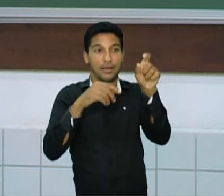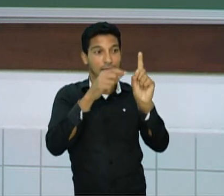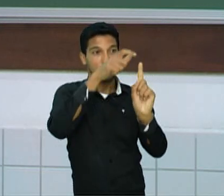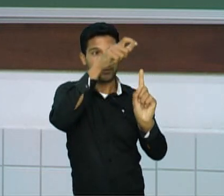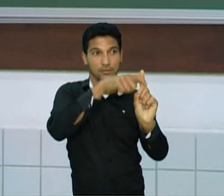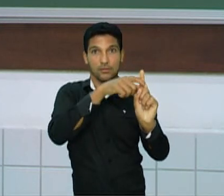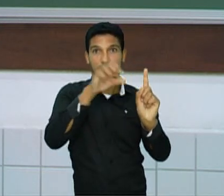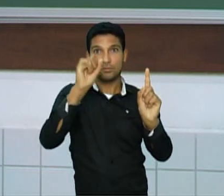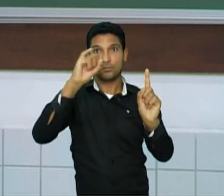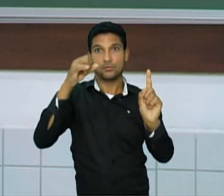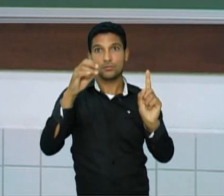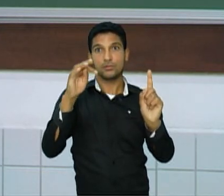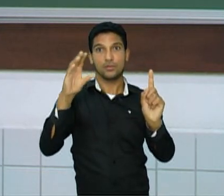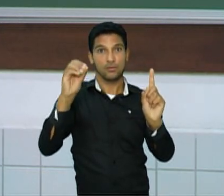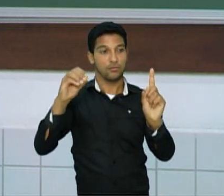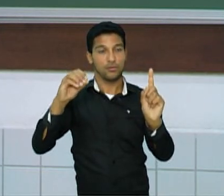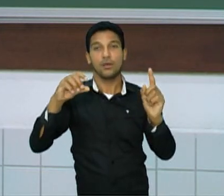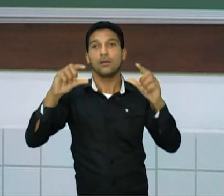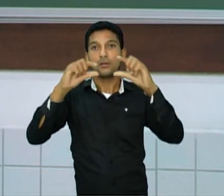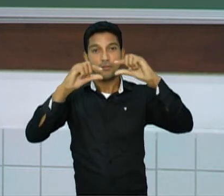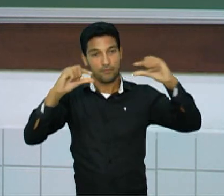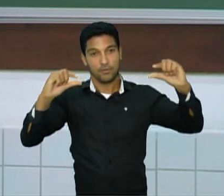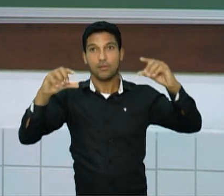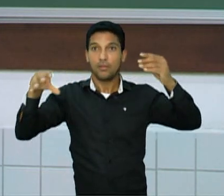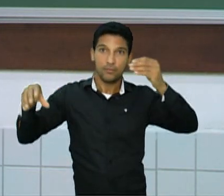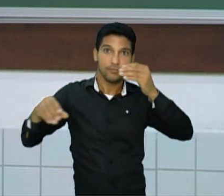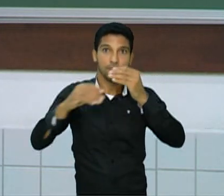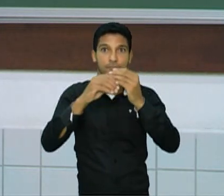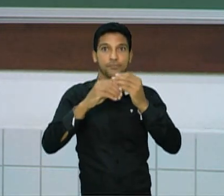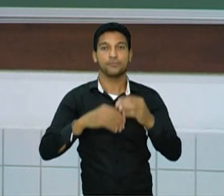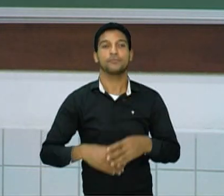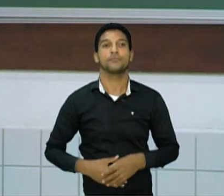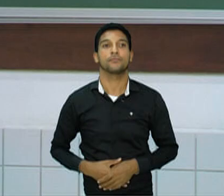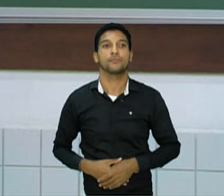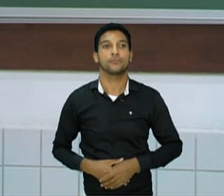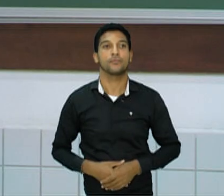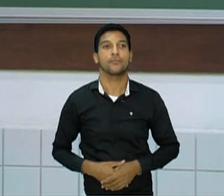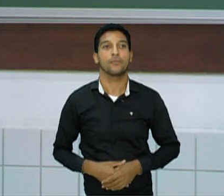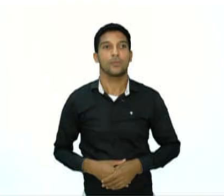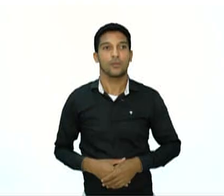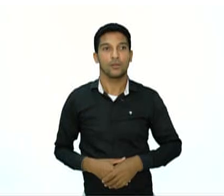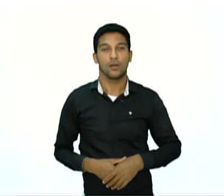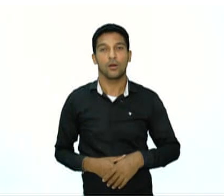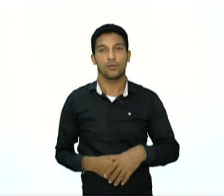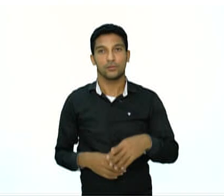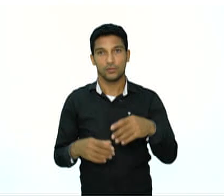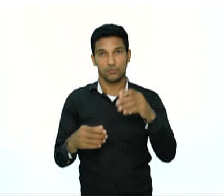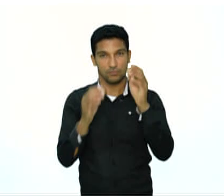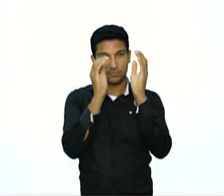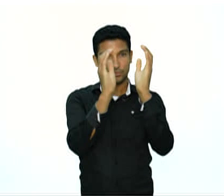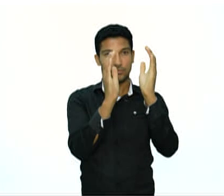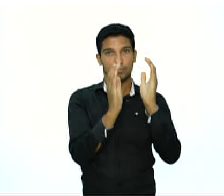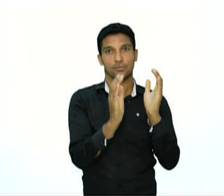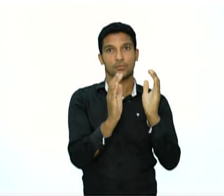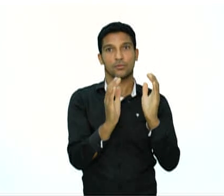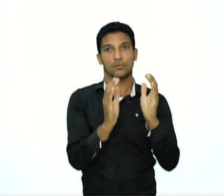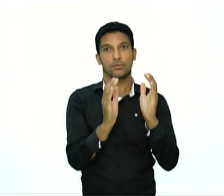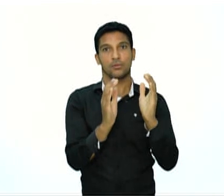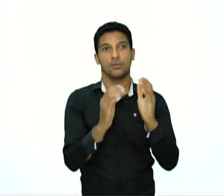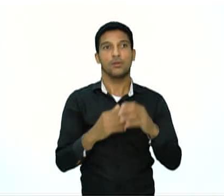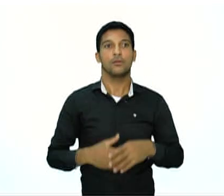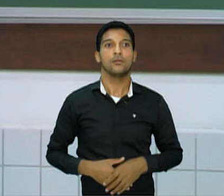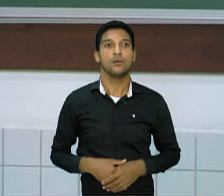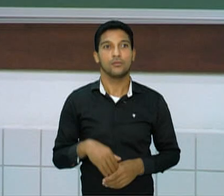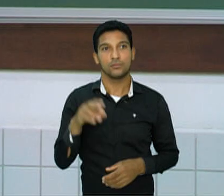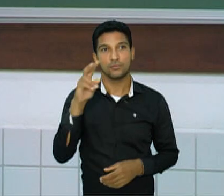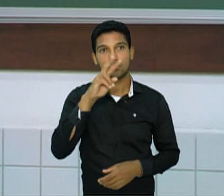simples. Você vai marcar 1 para a oração substantiva subjetiva e 2 para predicativa.